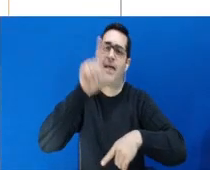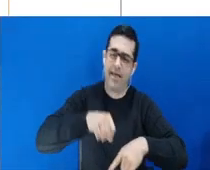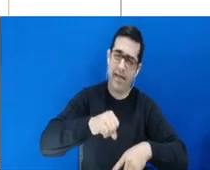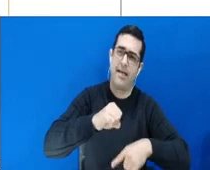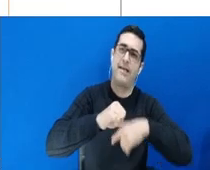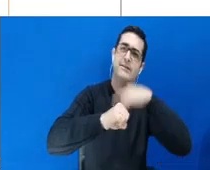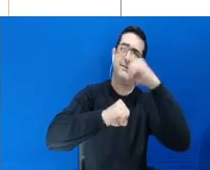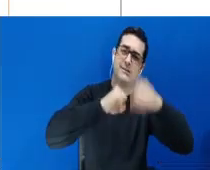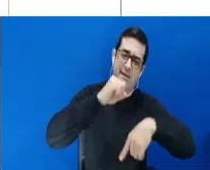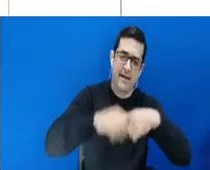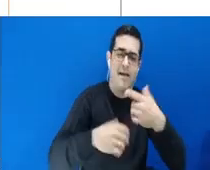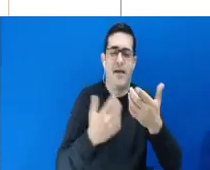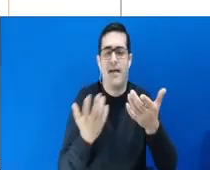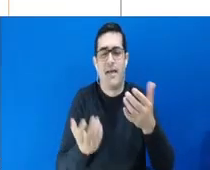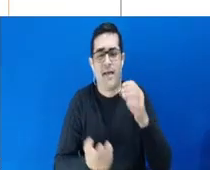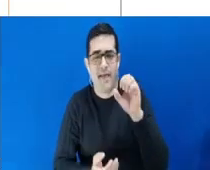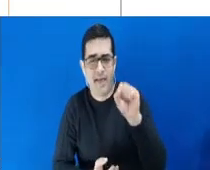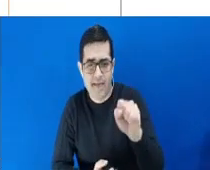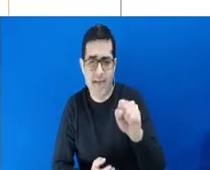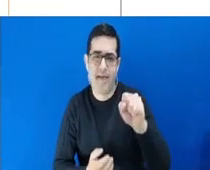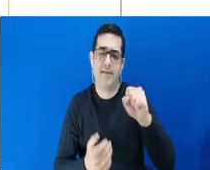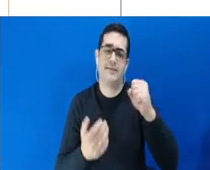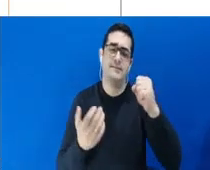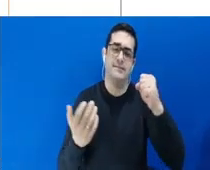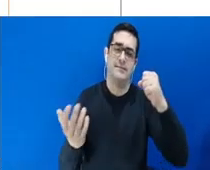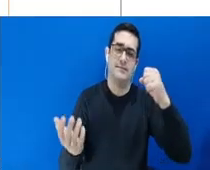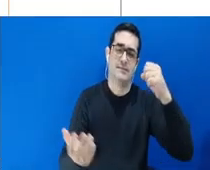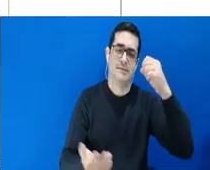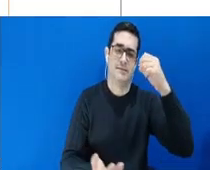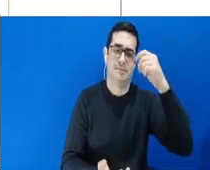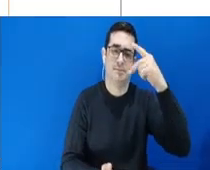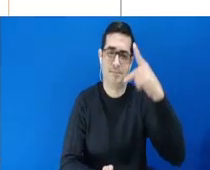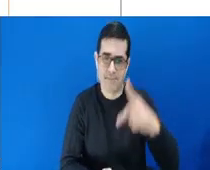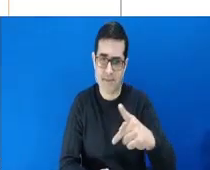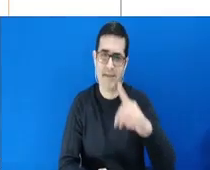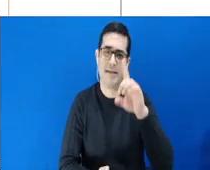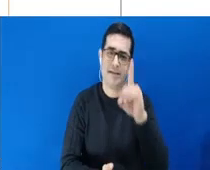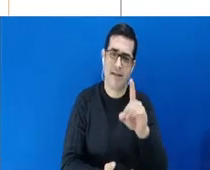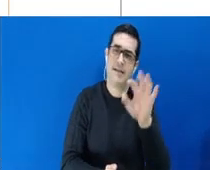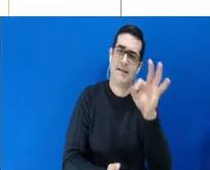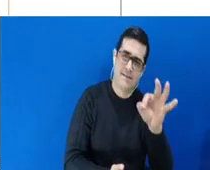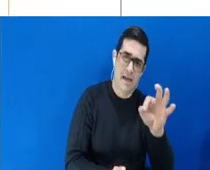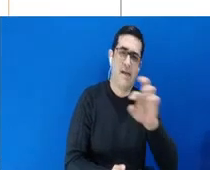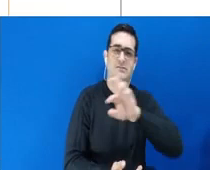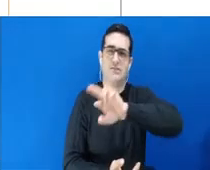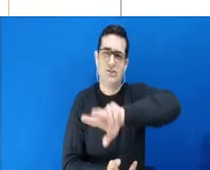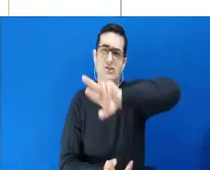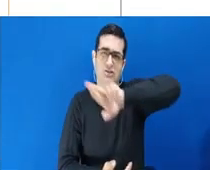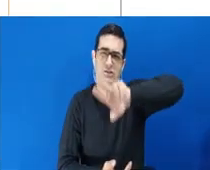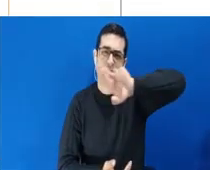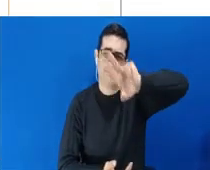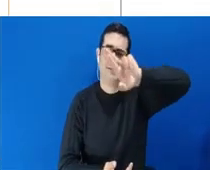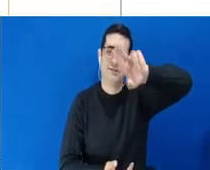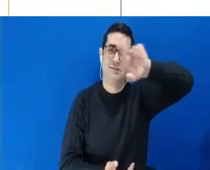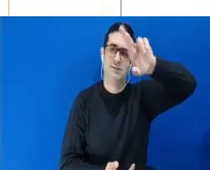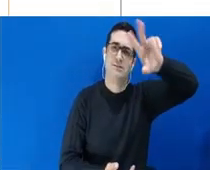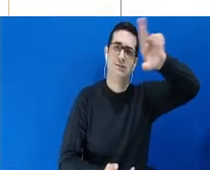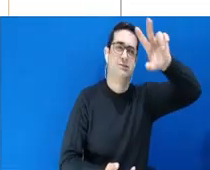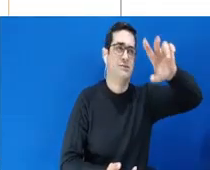o D e o F, que terão densidades e formatos de probabilidades diferenciados.